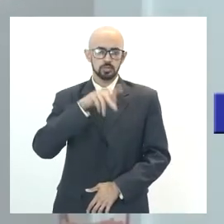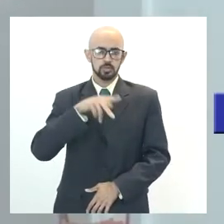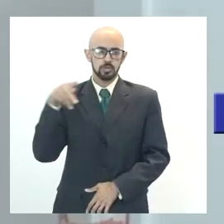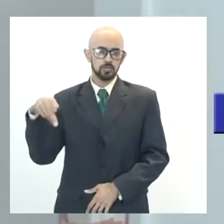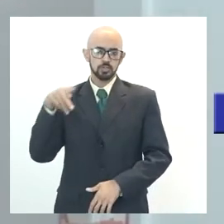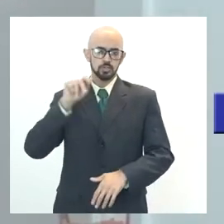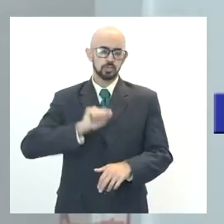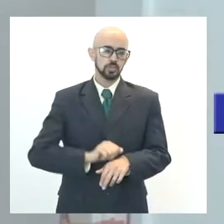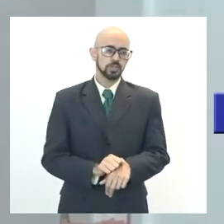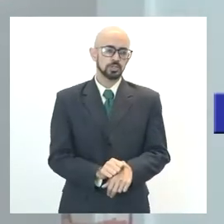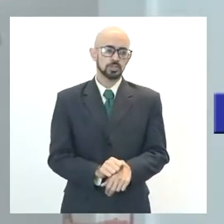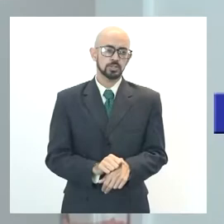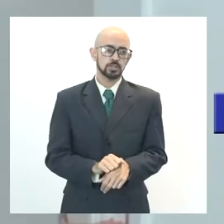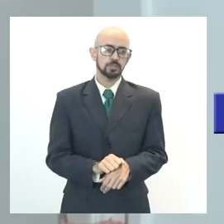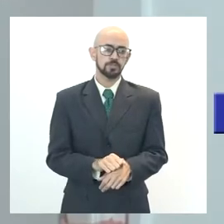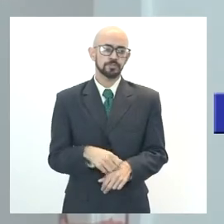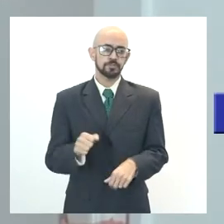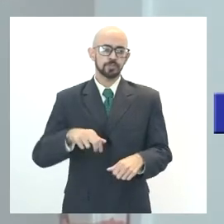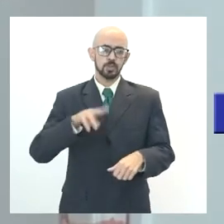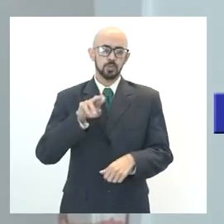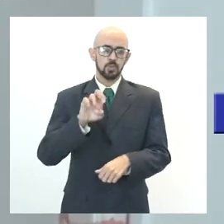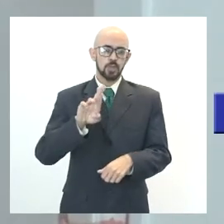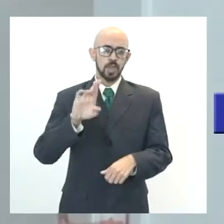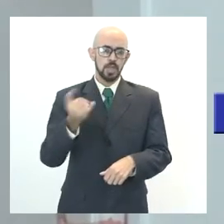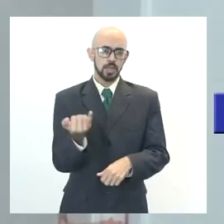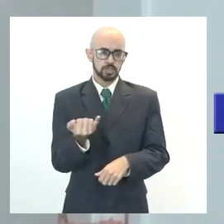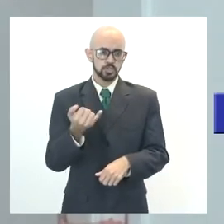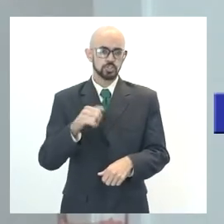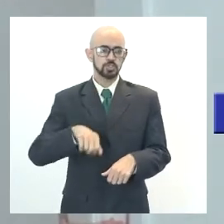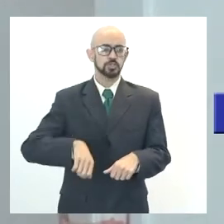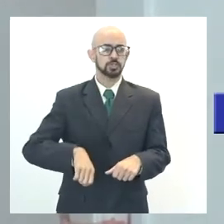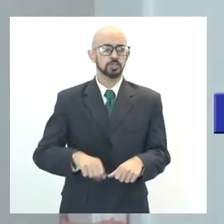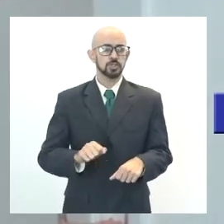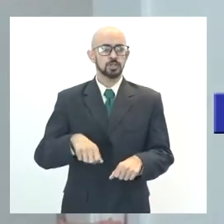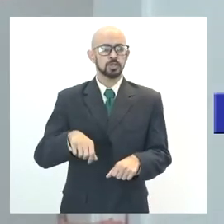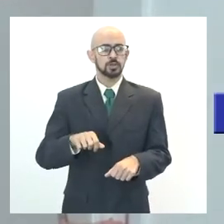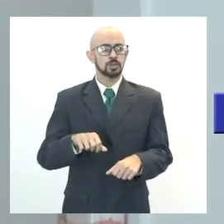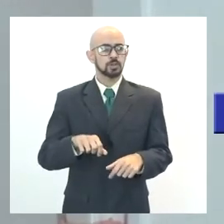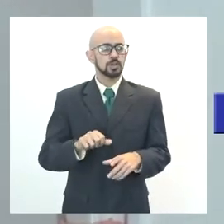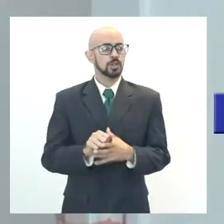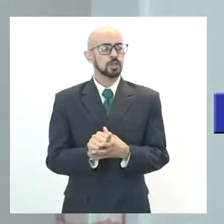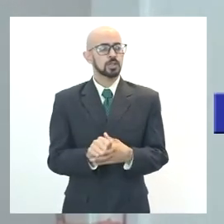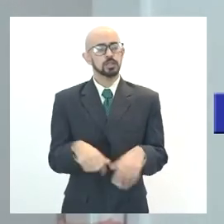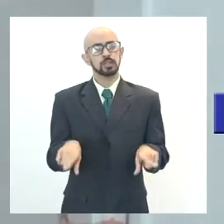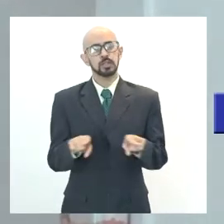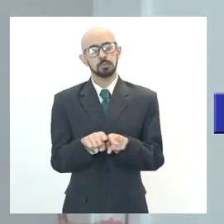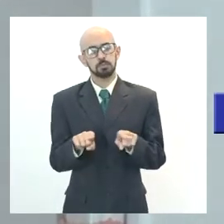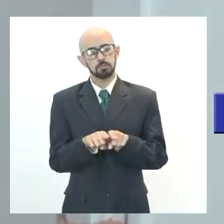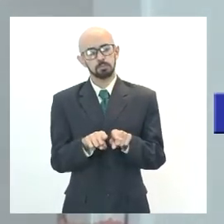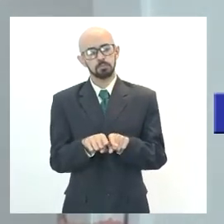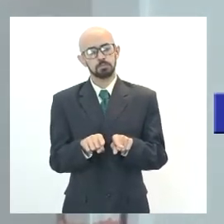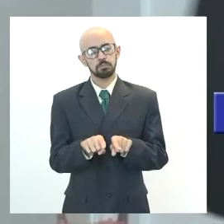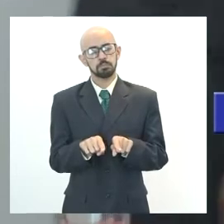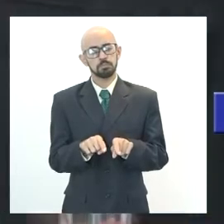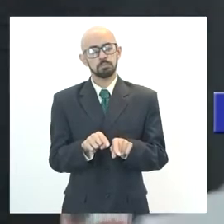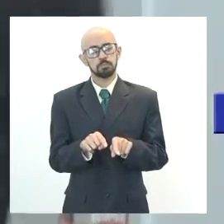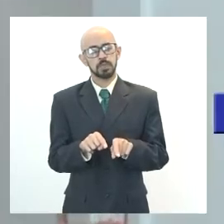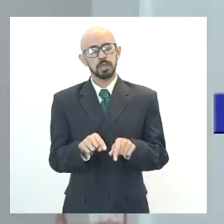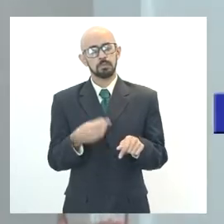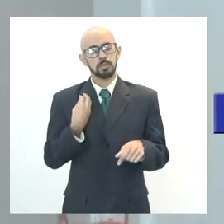e das professoras da UERJ mas ação sindical do Andes e também faz parte do